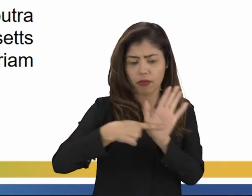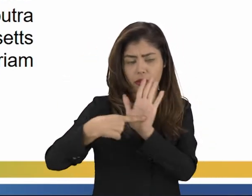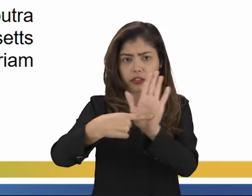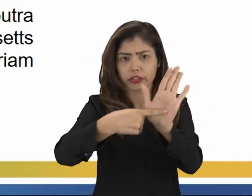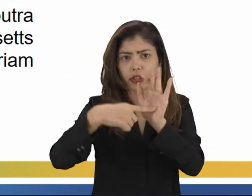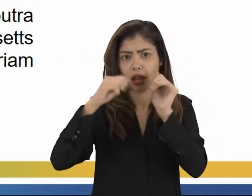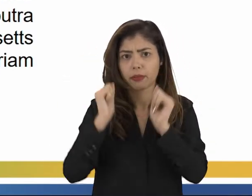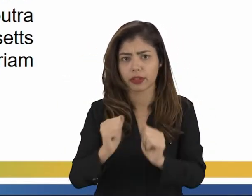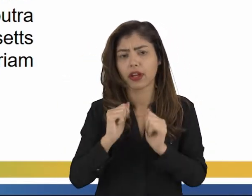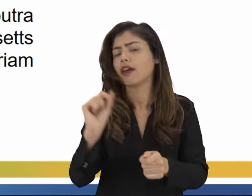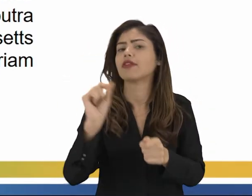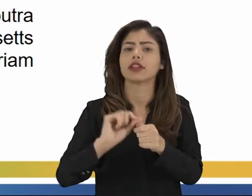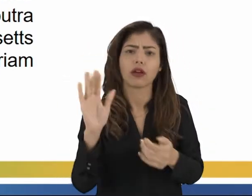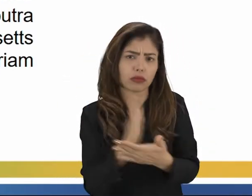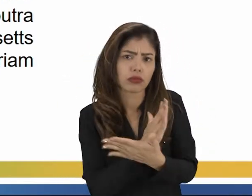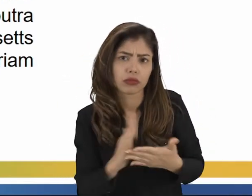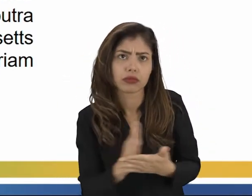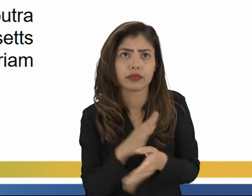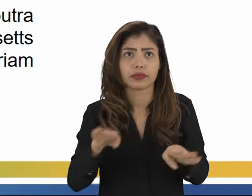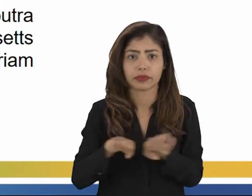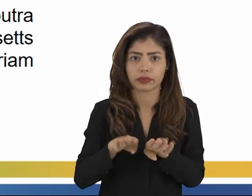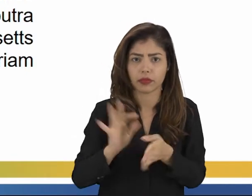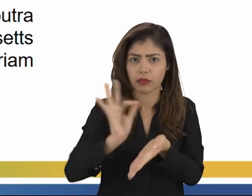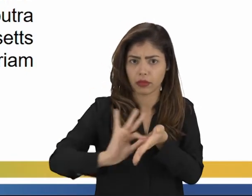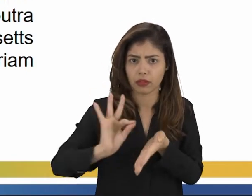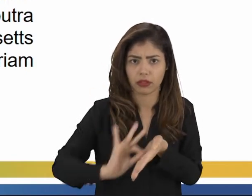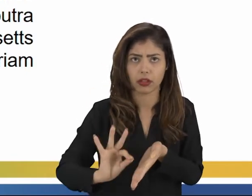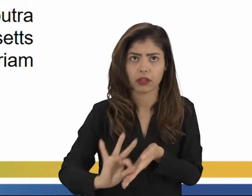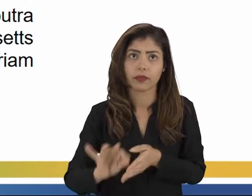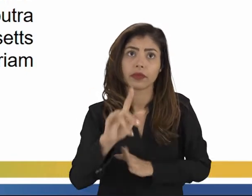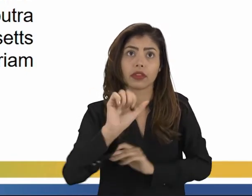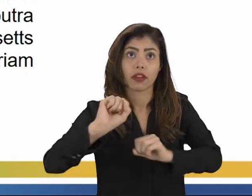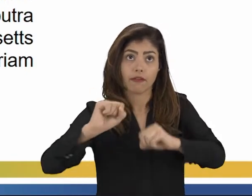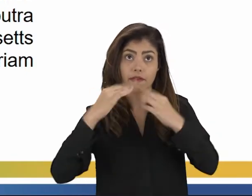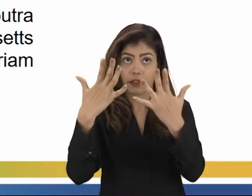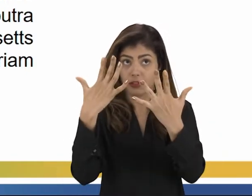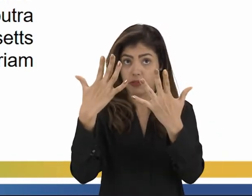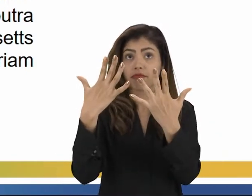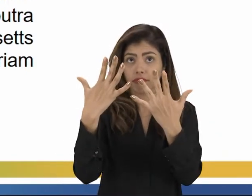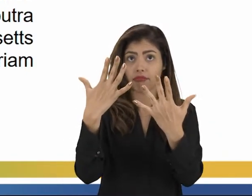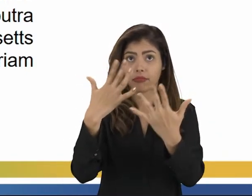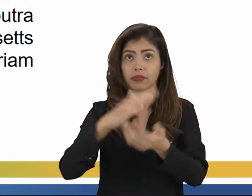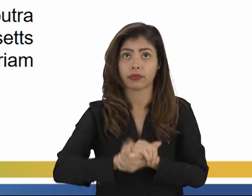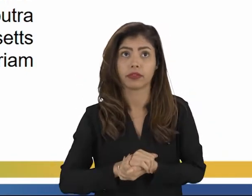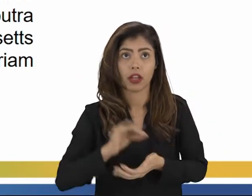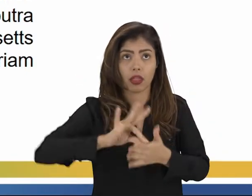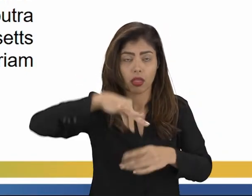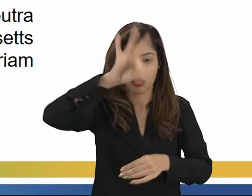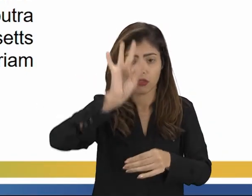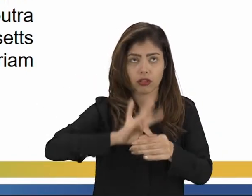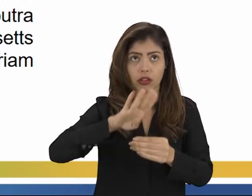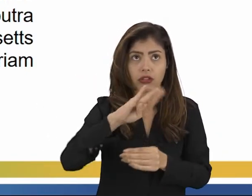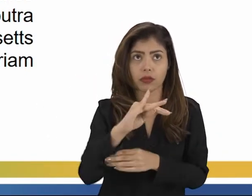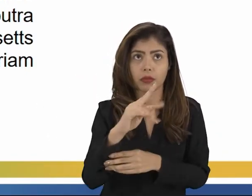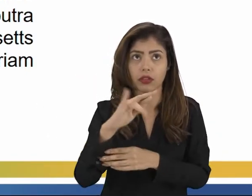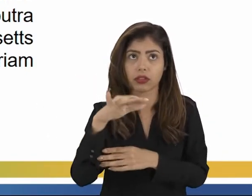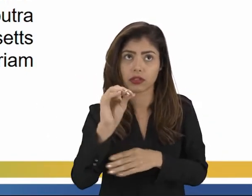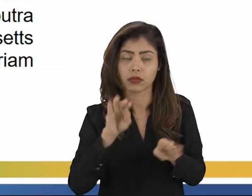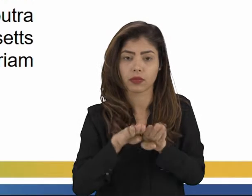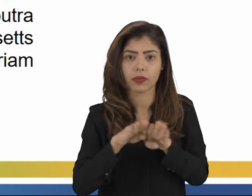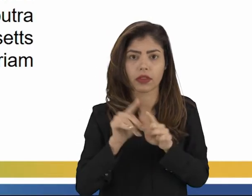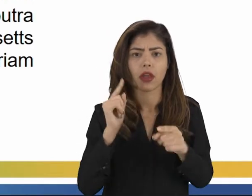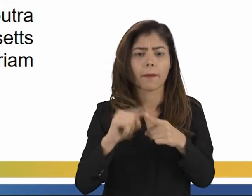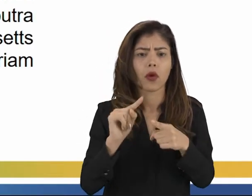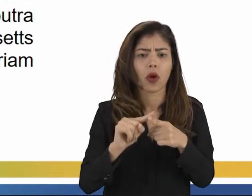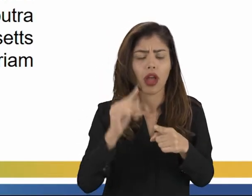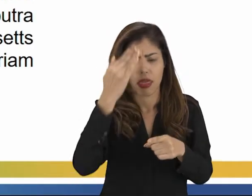que eles poderiam fazer alguma coisa. Por isso tem escrito aí nosso material Festa do Chá de Boston, né? Muito importante você entender isso, porque